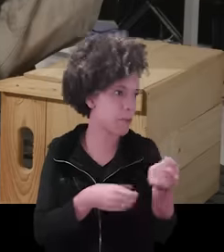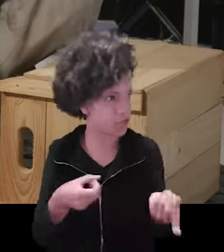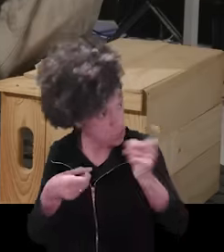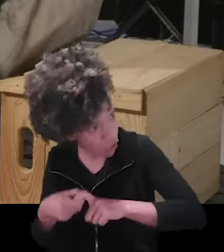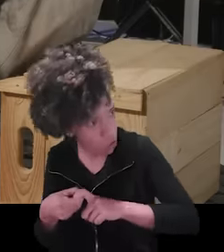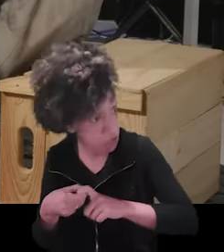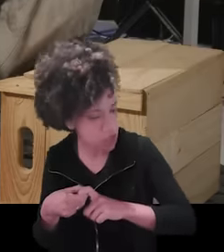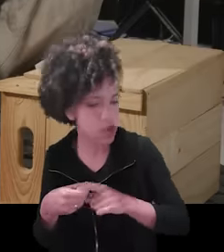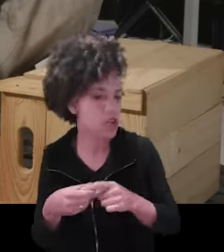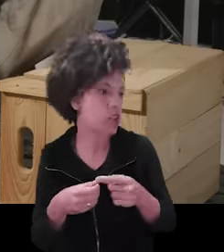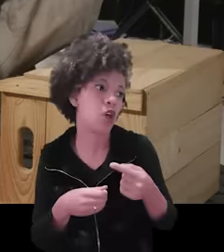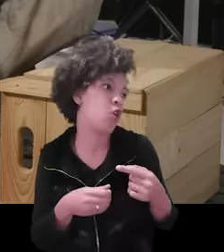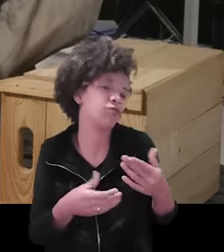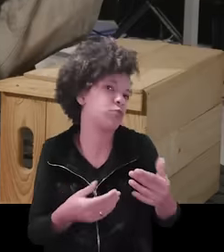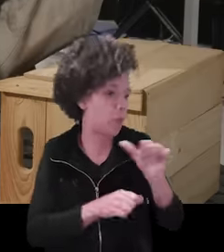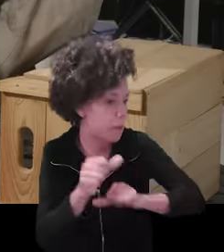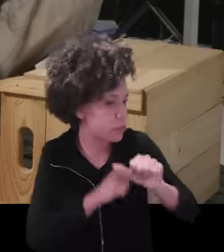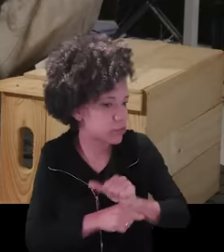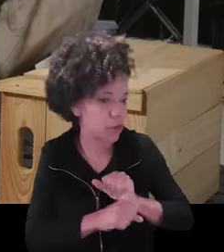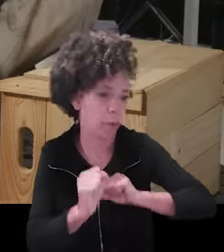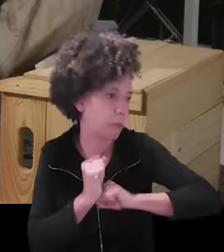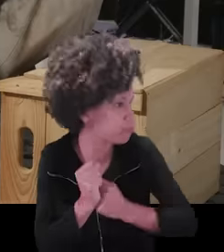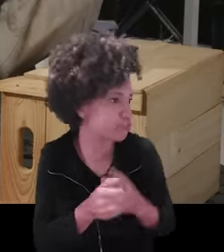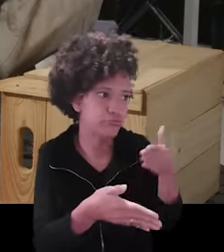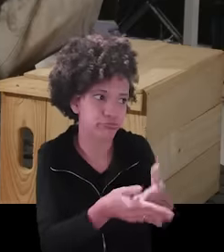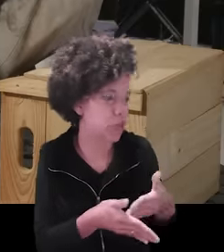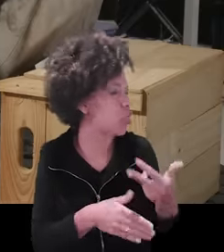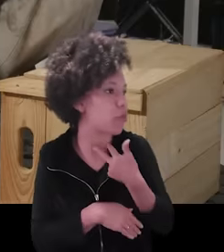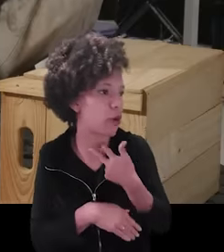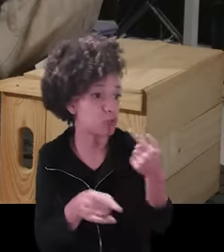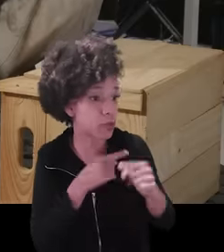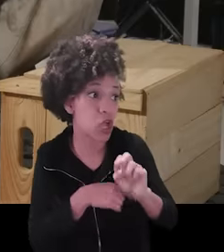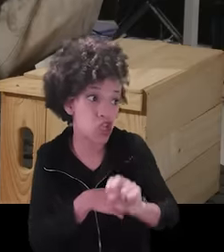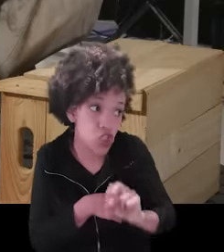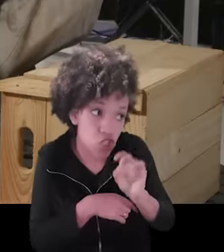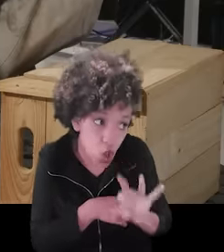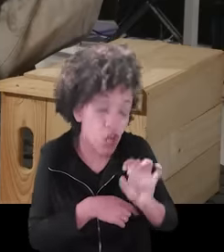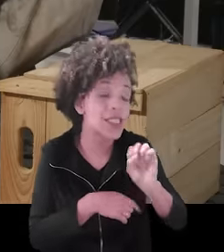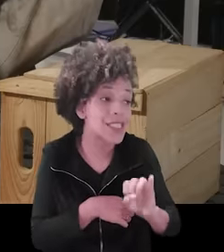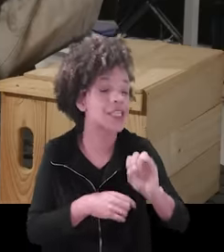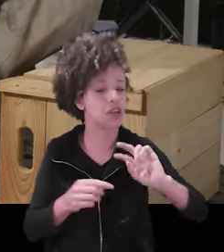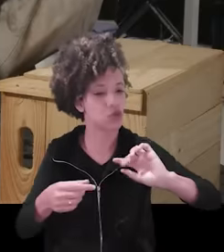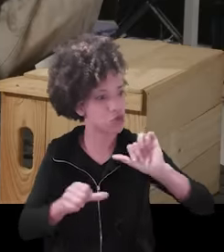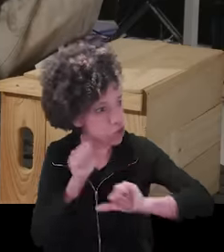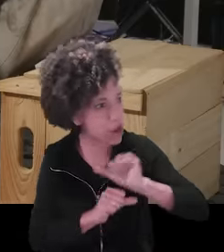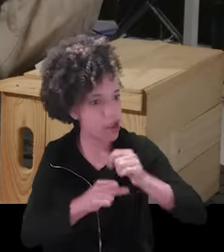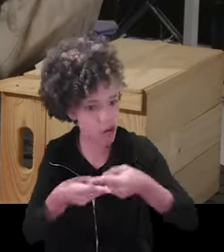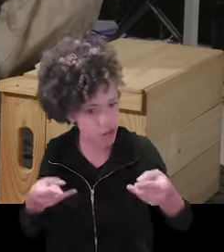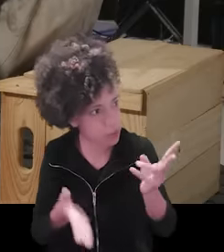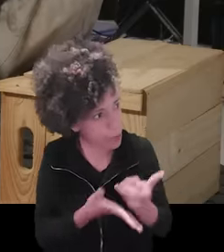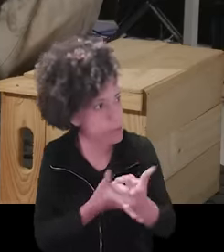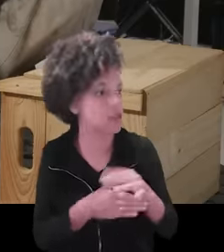quando você muda status você tá lá você não pode voltar de maneira alguma Só se você trocar o seu visto lá por um